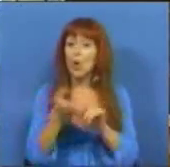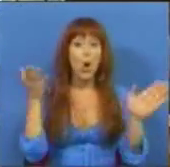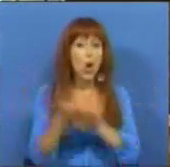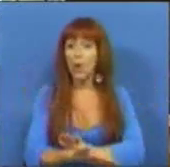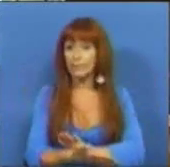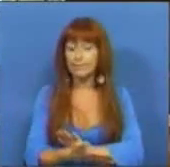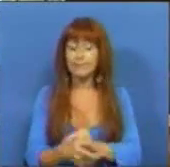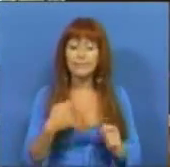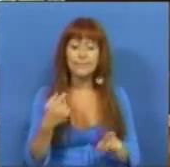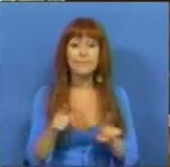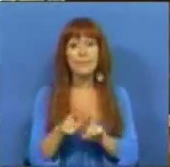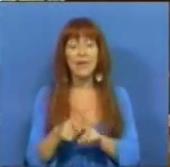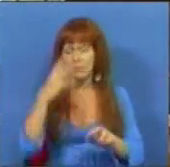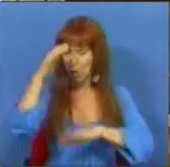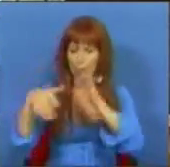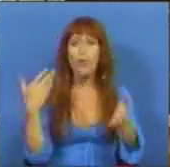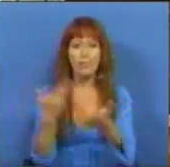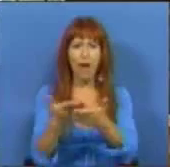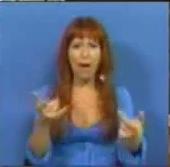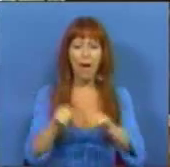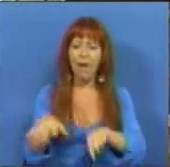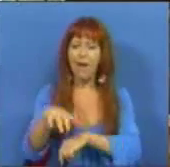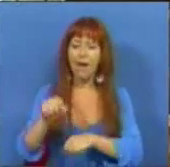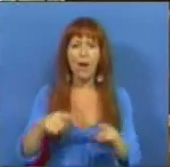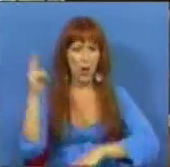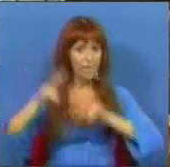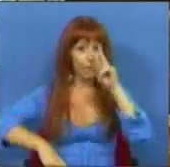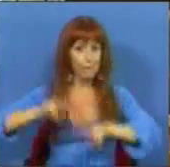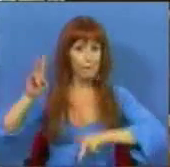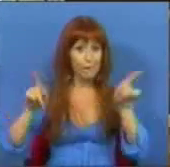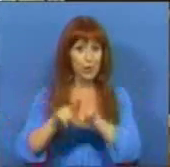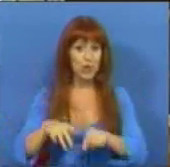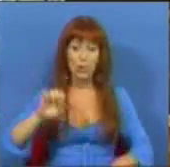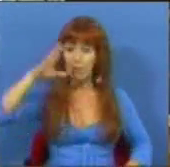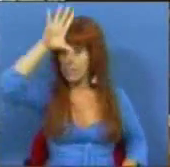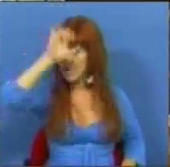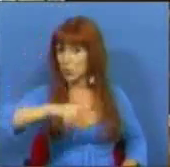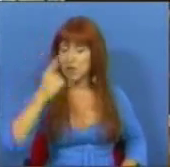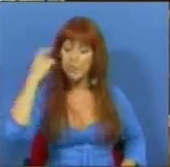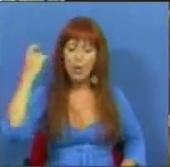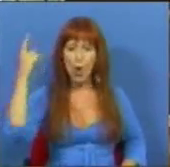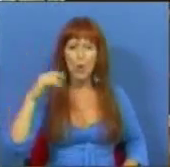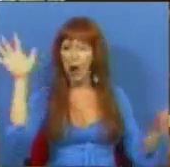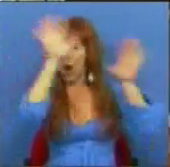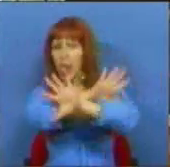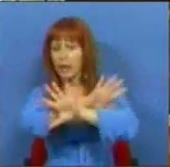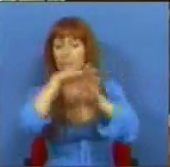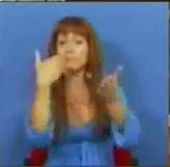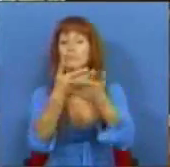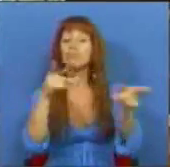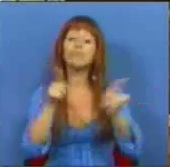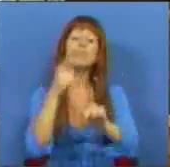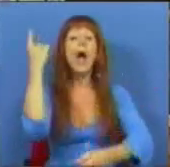emprego, que criam trapalhadas do ponto de vista fiscal, que o Primeiro-Ministro procura mascarar